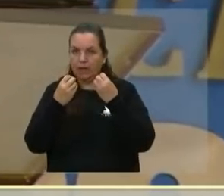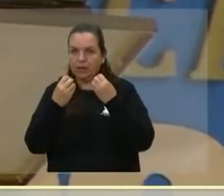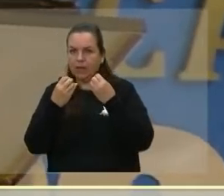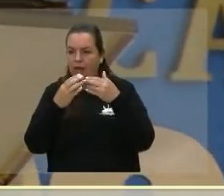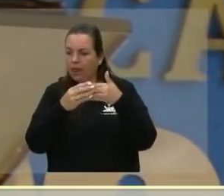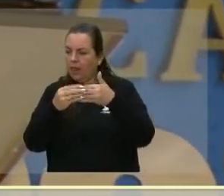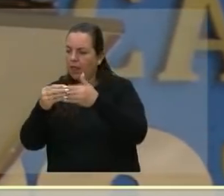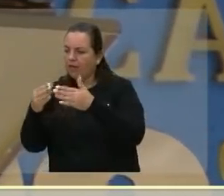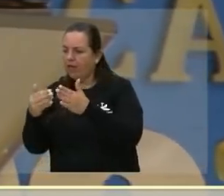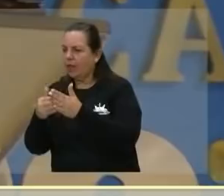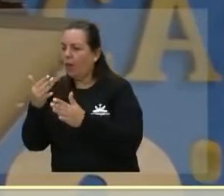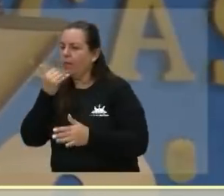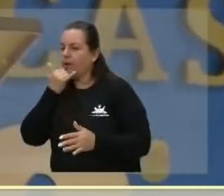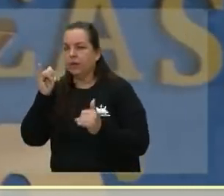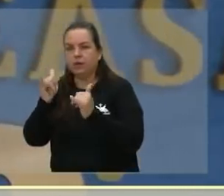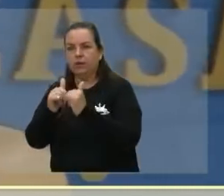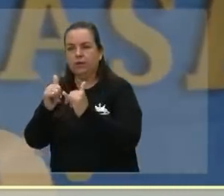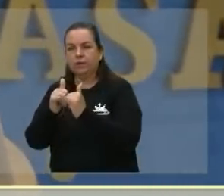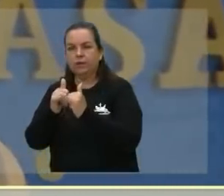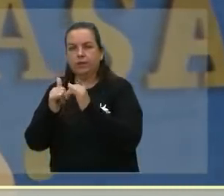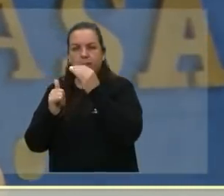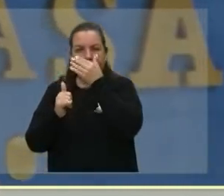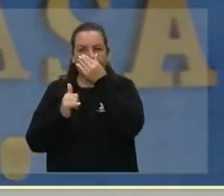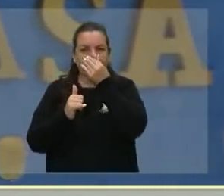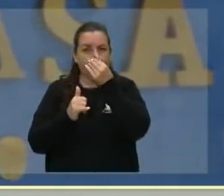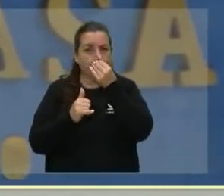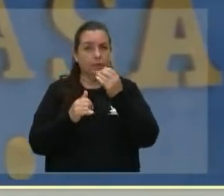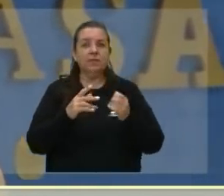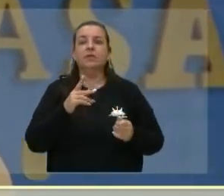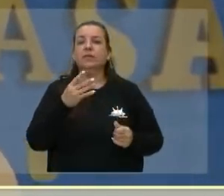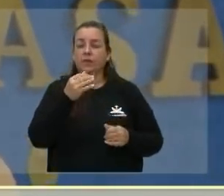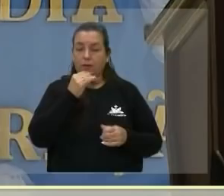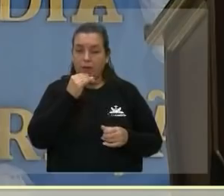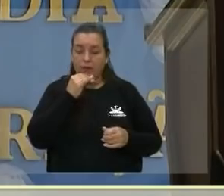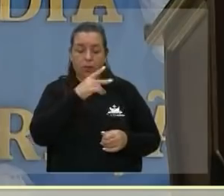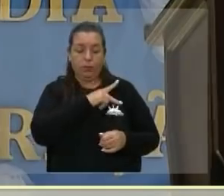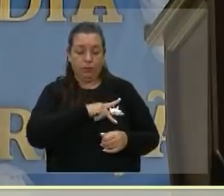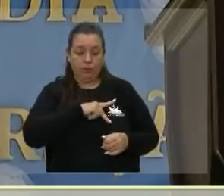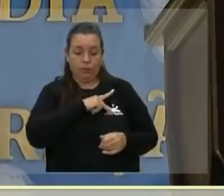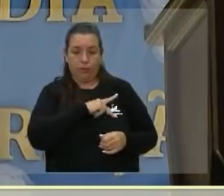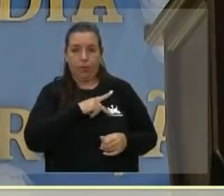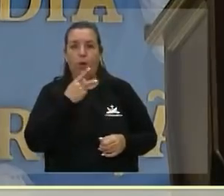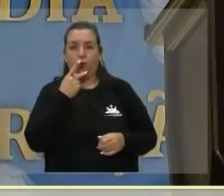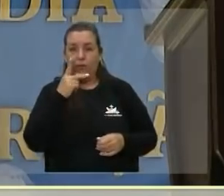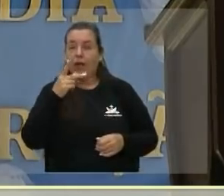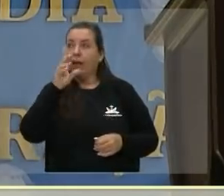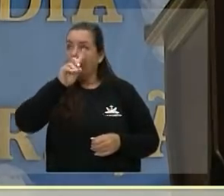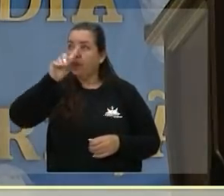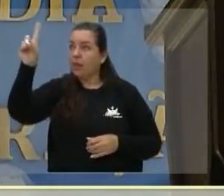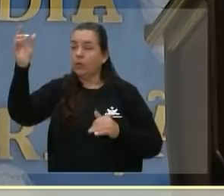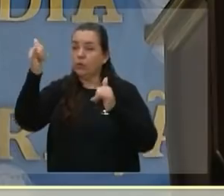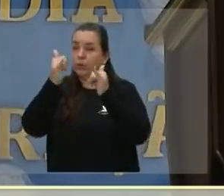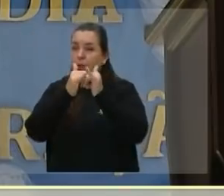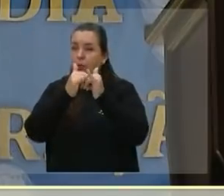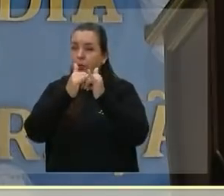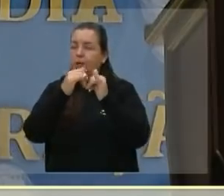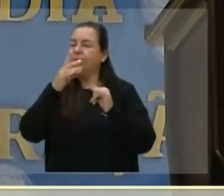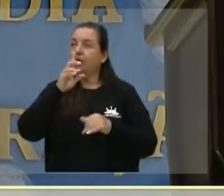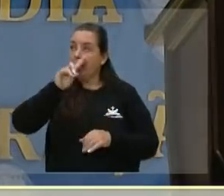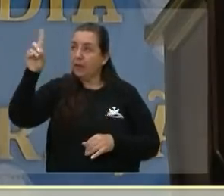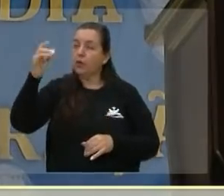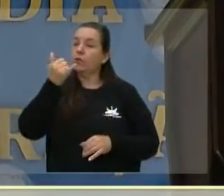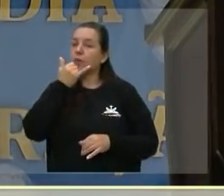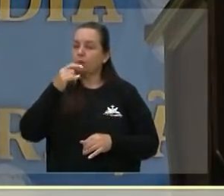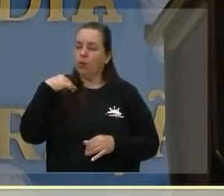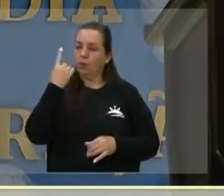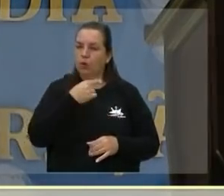a exemplo como disse o próprio paulo como deus nos perdoou do cristo efésios